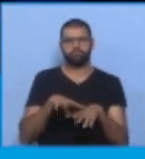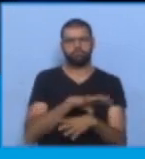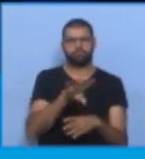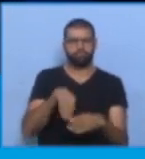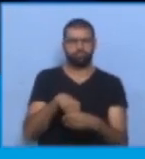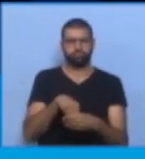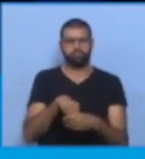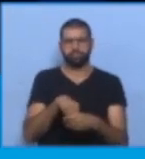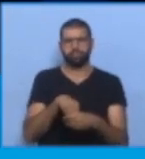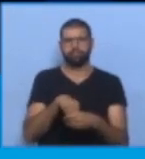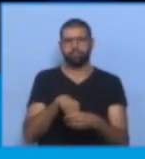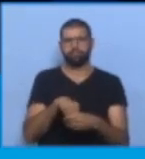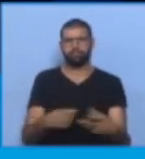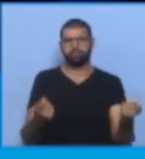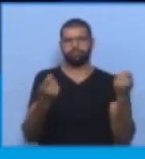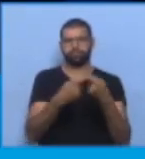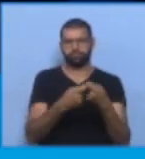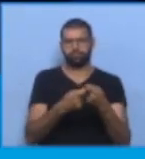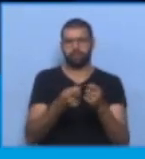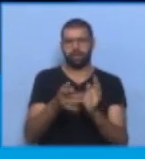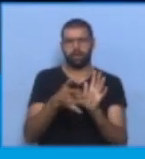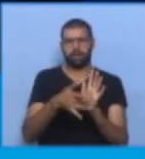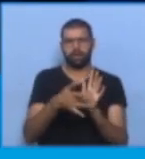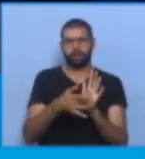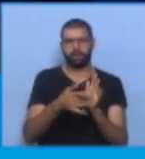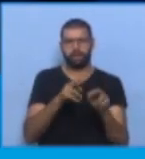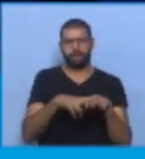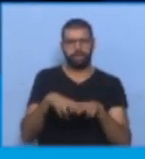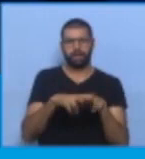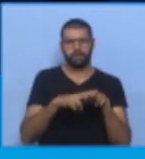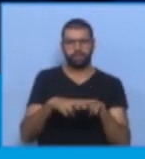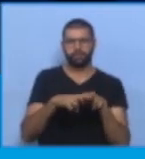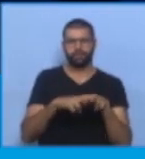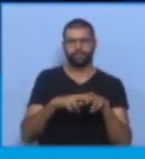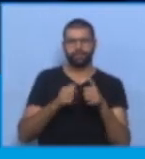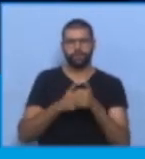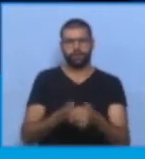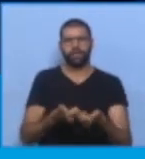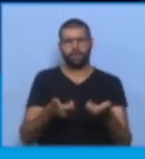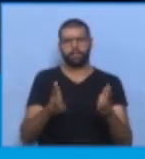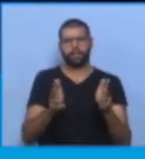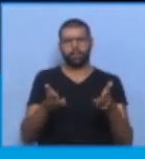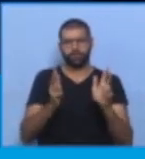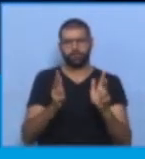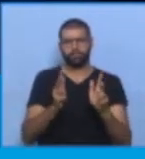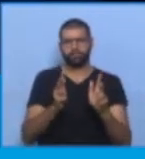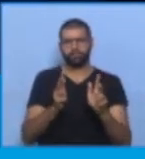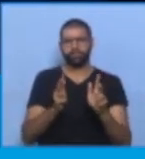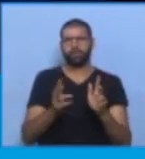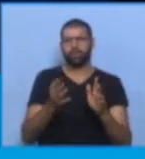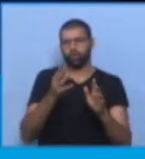contextualizada, uma análise literária feita de acordo com a metodologia recomendada